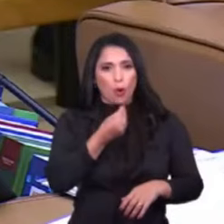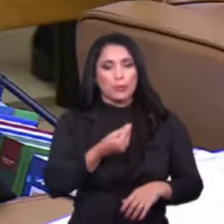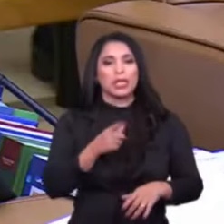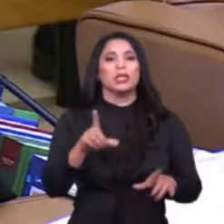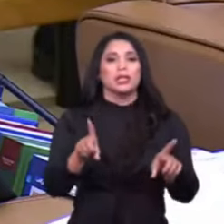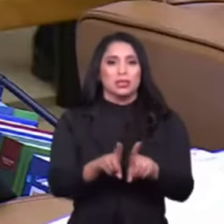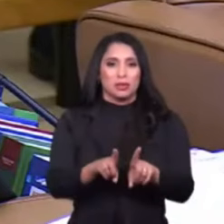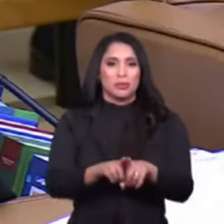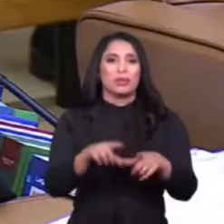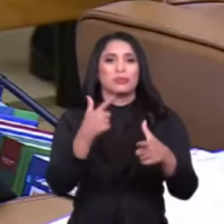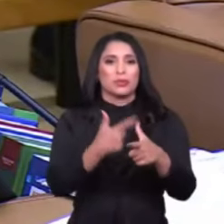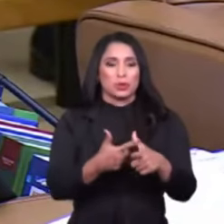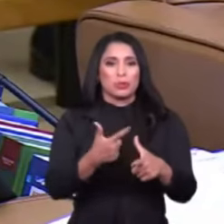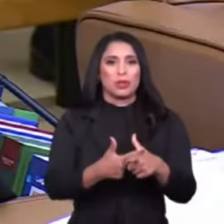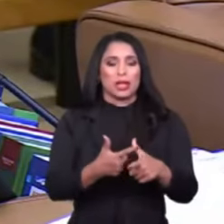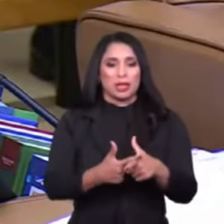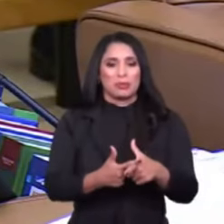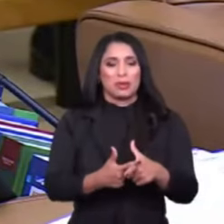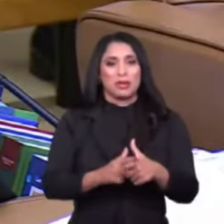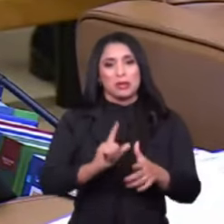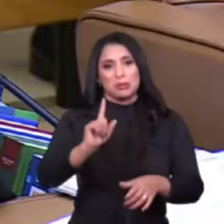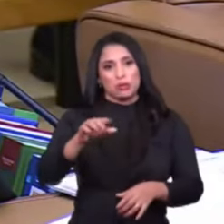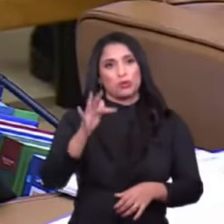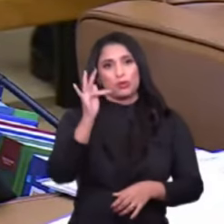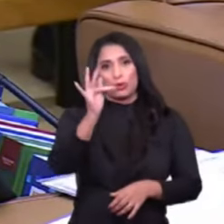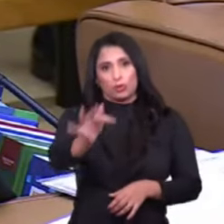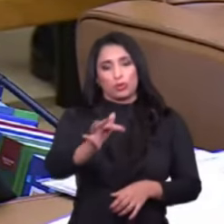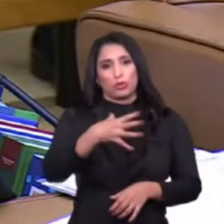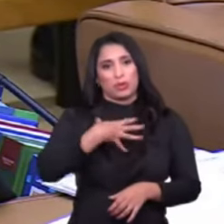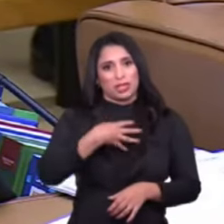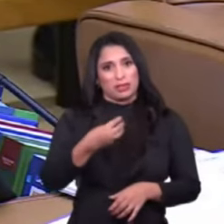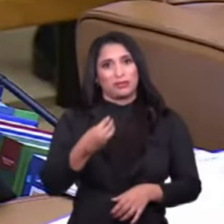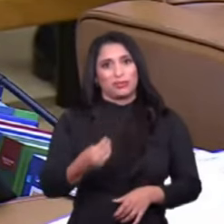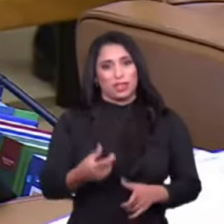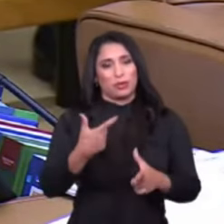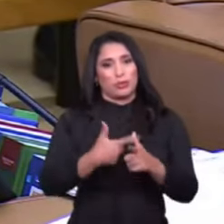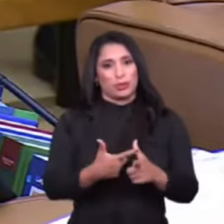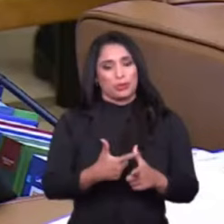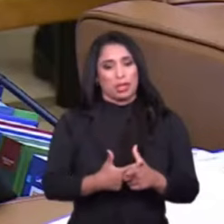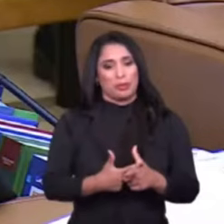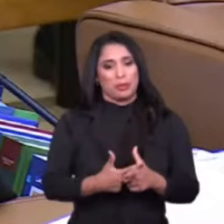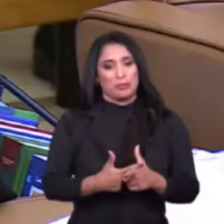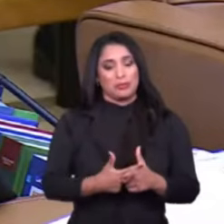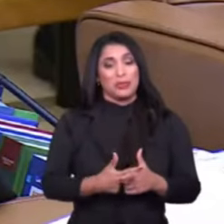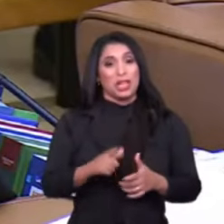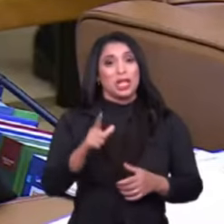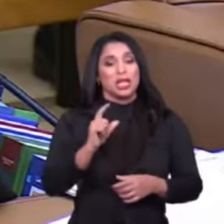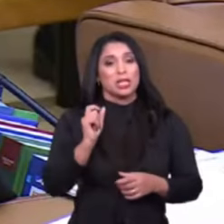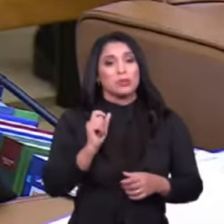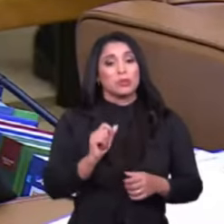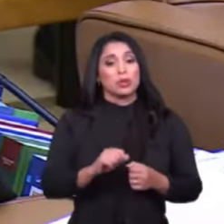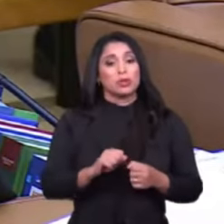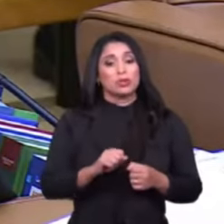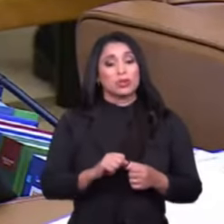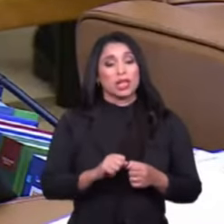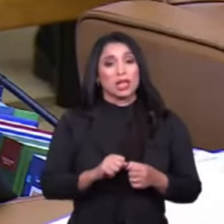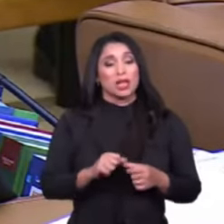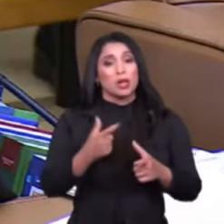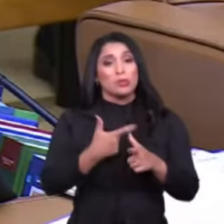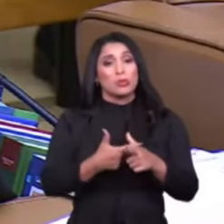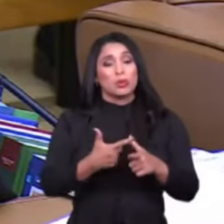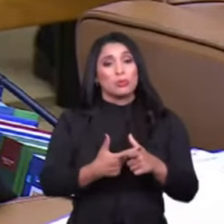O uso da maconha no início da gestação parece estar associado com o risco aumentado de anencefalia.